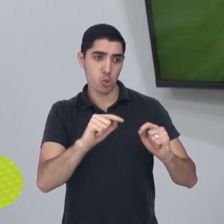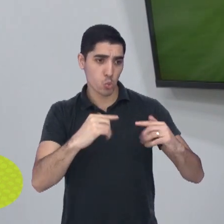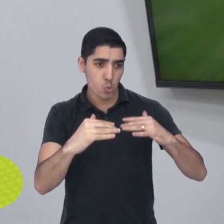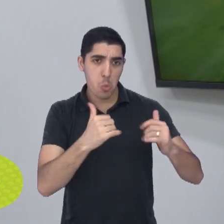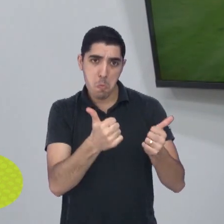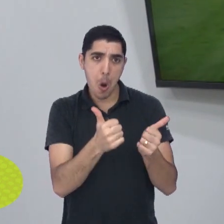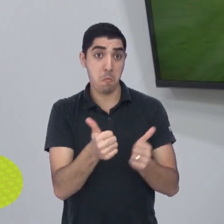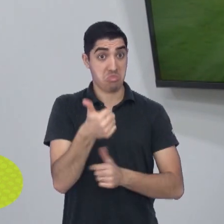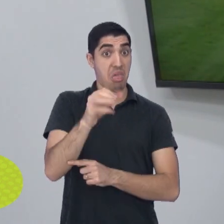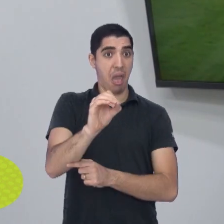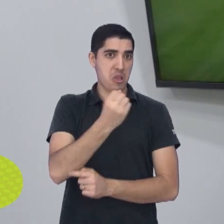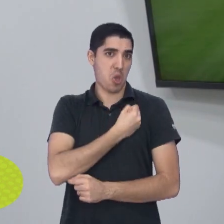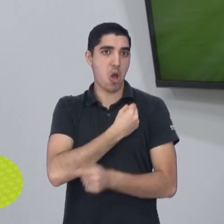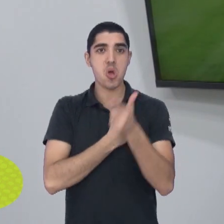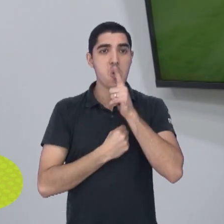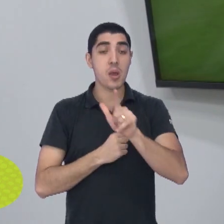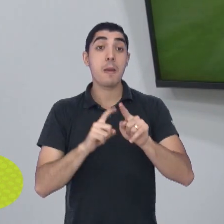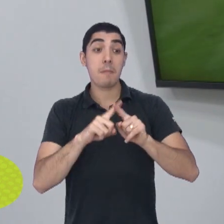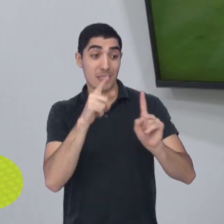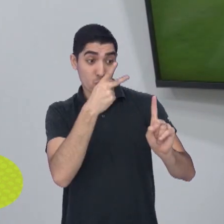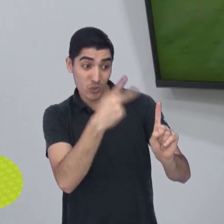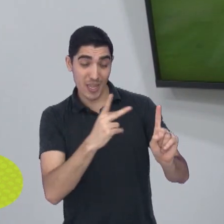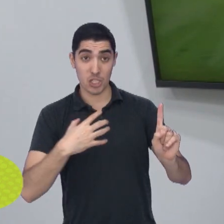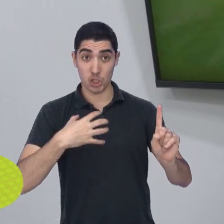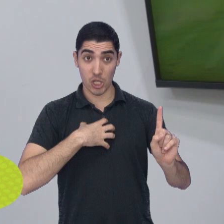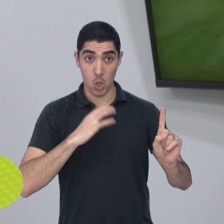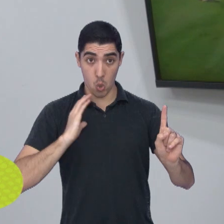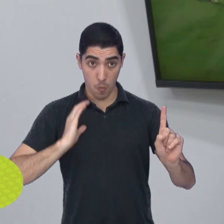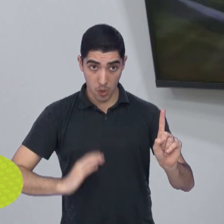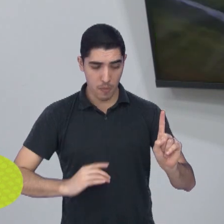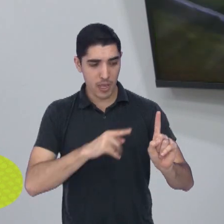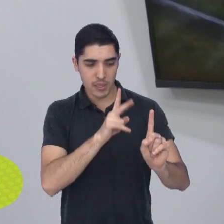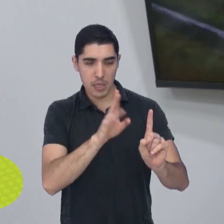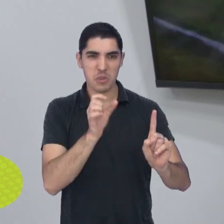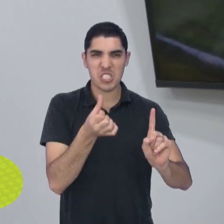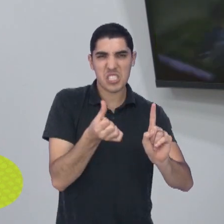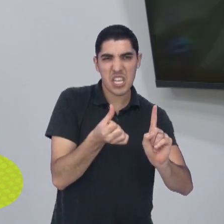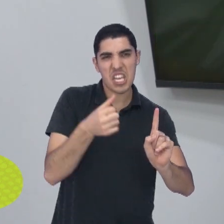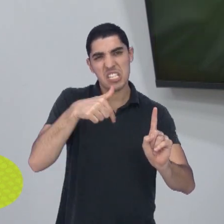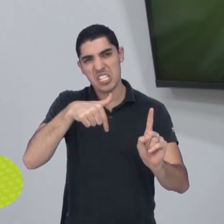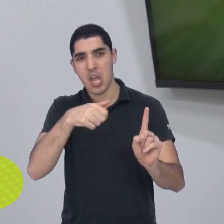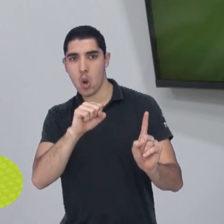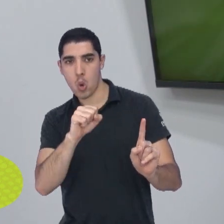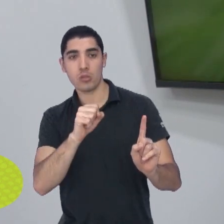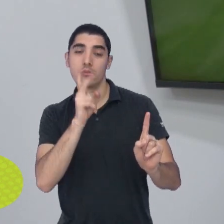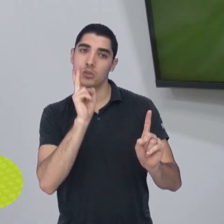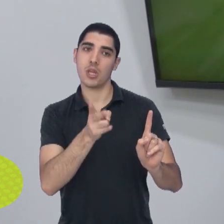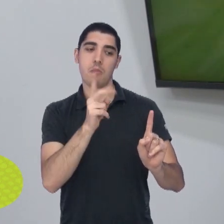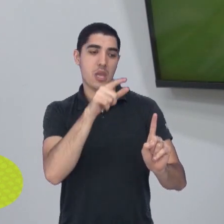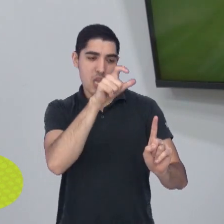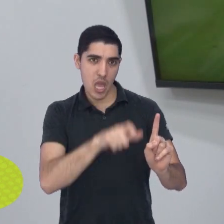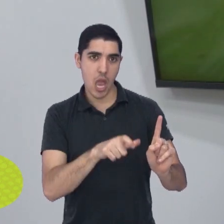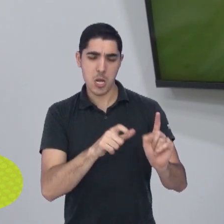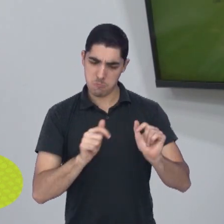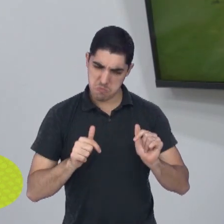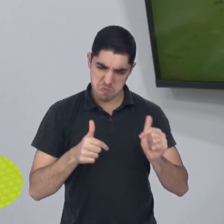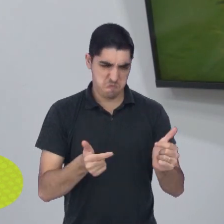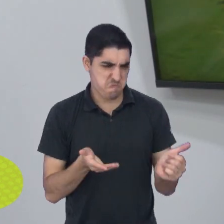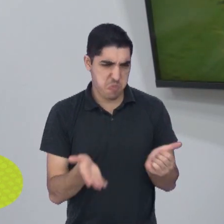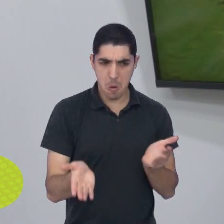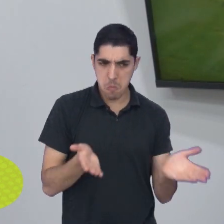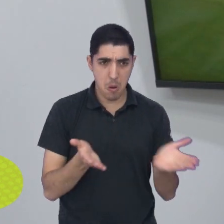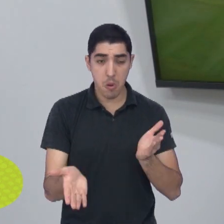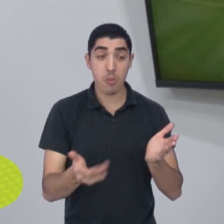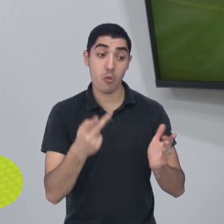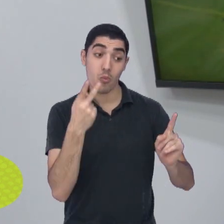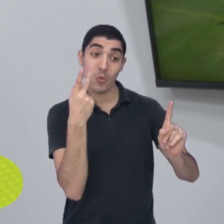porta, e como ele é participativo, ele é sempre um jogador 6, 7, 8. Ele sempre entrega aquilo que no